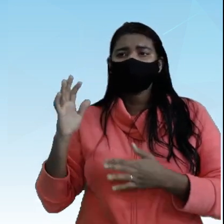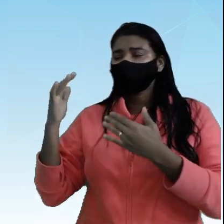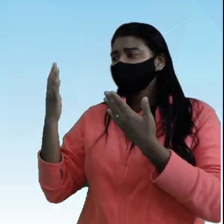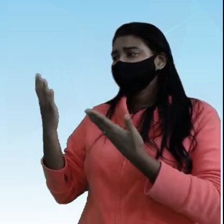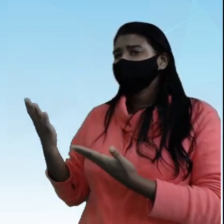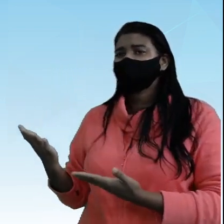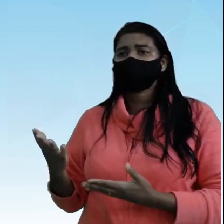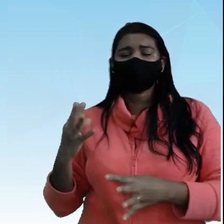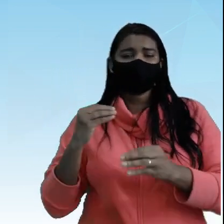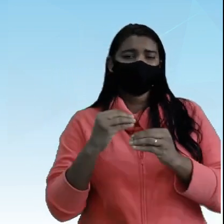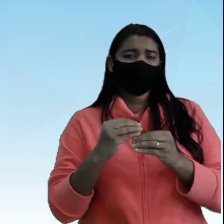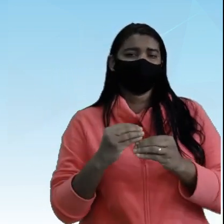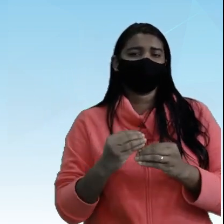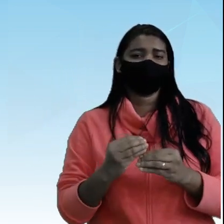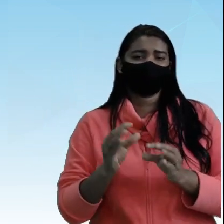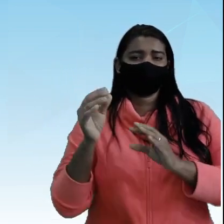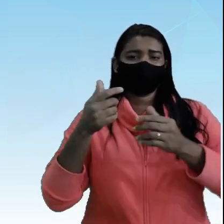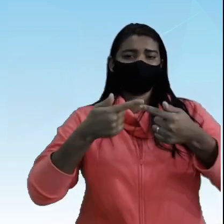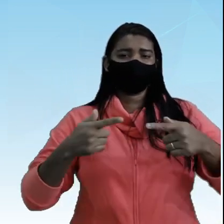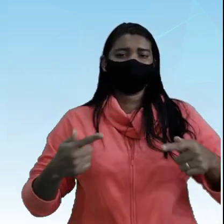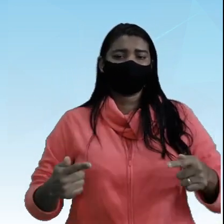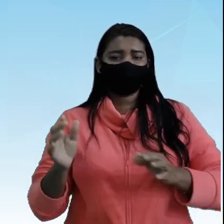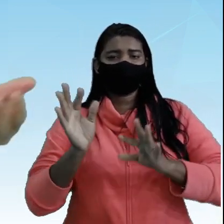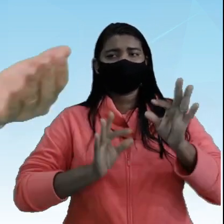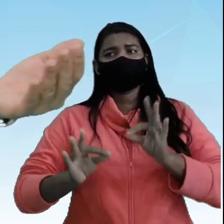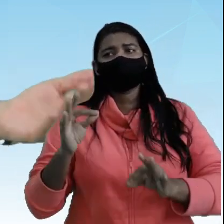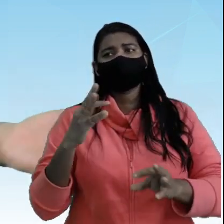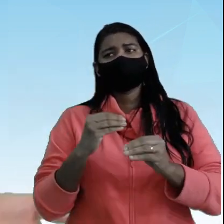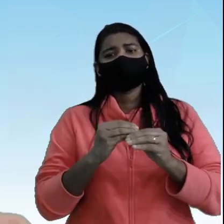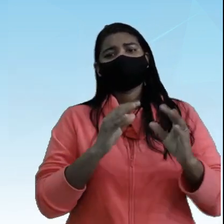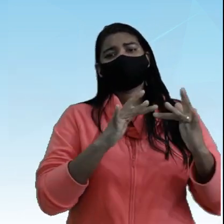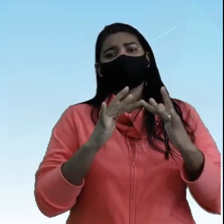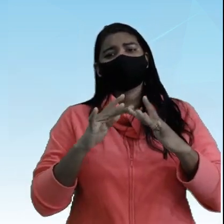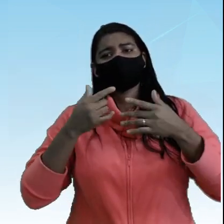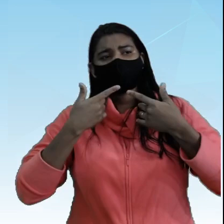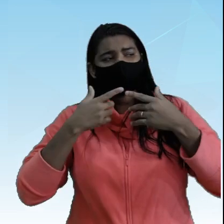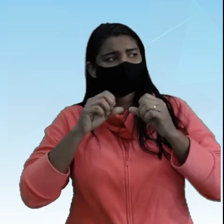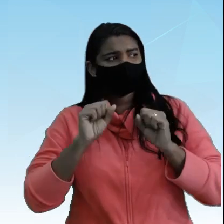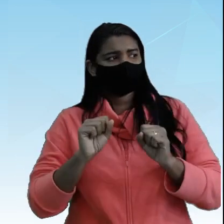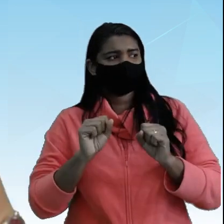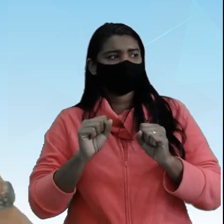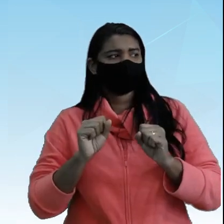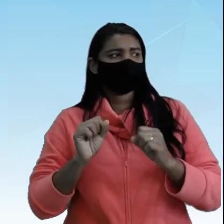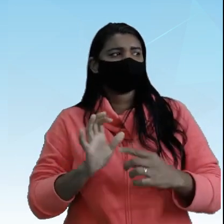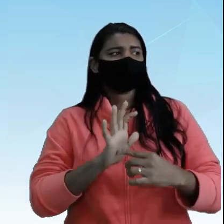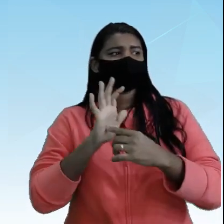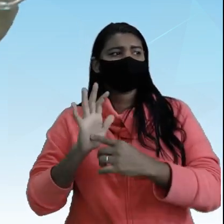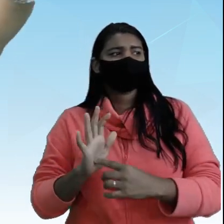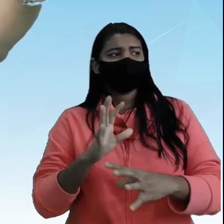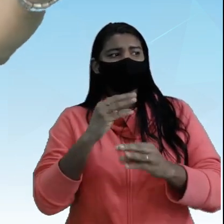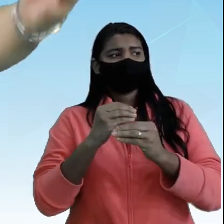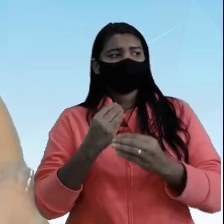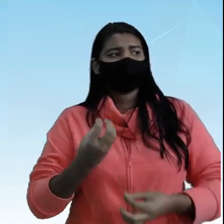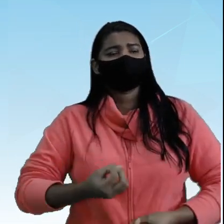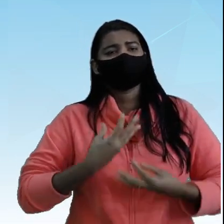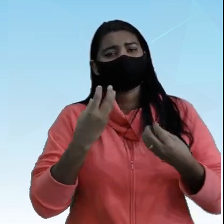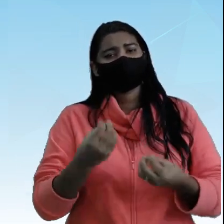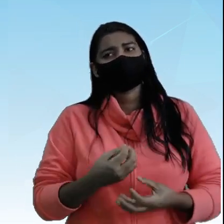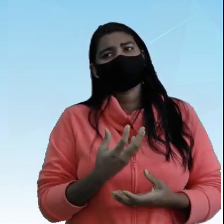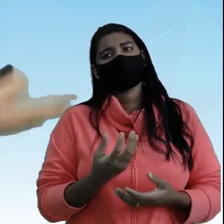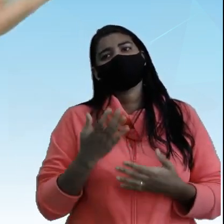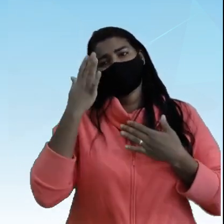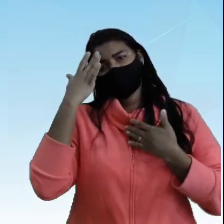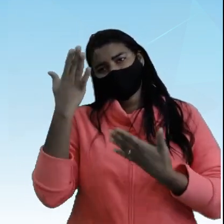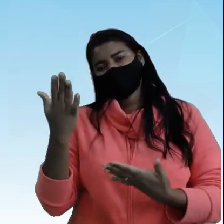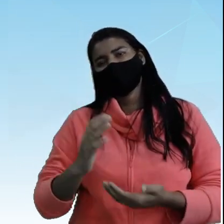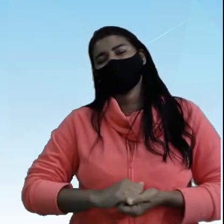justamente esse ponto da gramática que vê isso, essa relação entre a linguagem, certo, e a intencionalidade poética, artística.